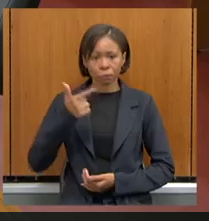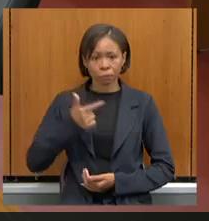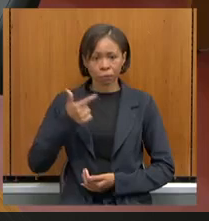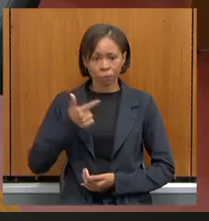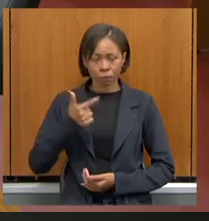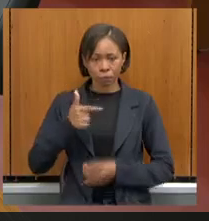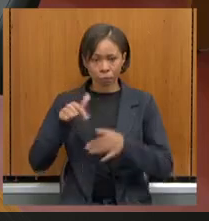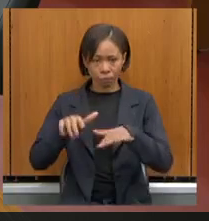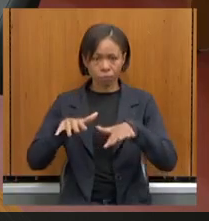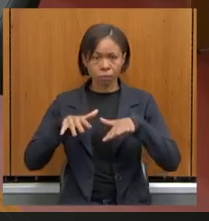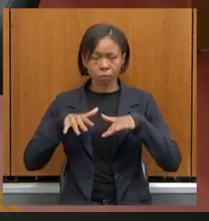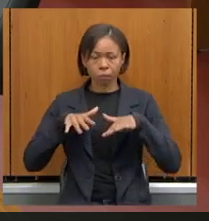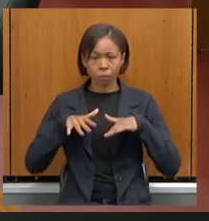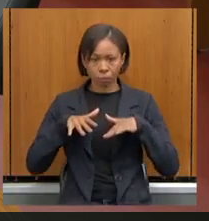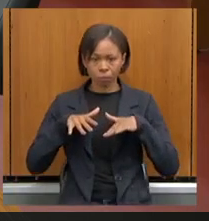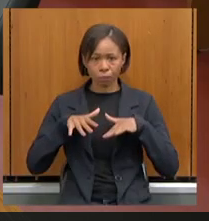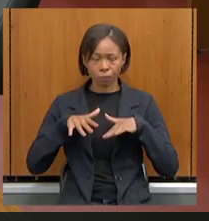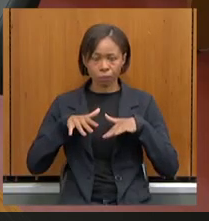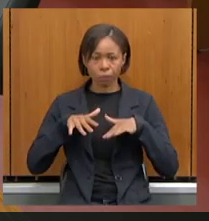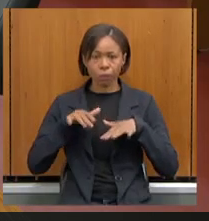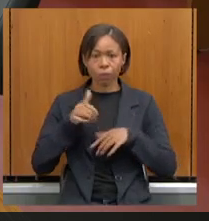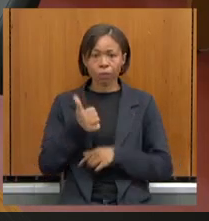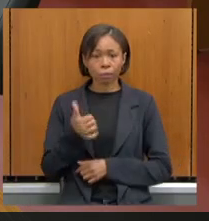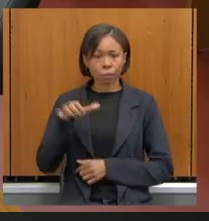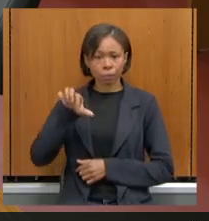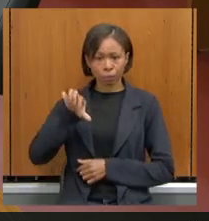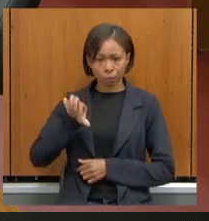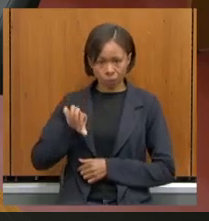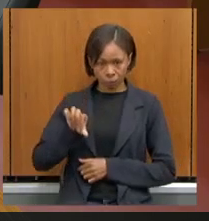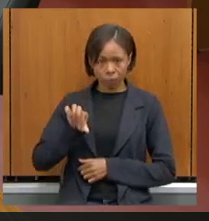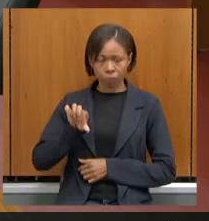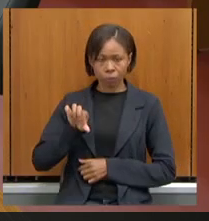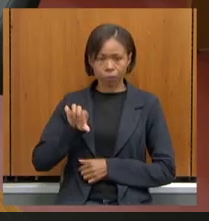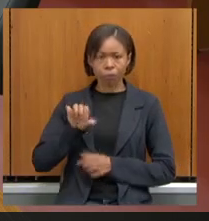Legislativa Ordinária da 19ª Legislatura.